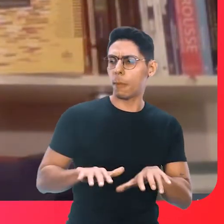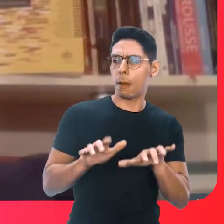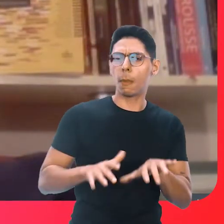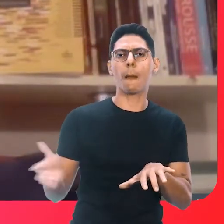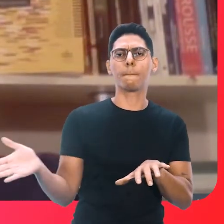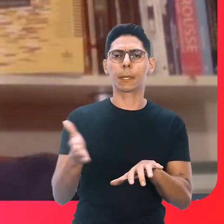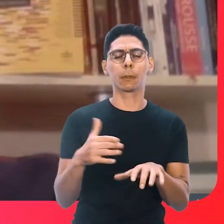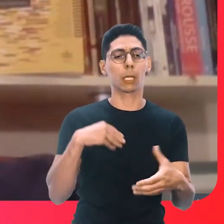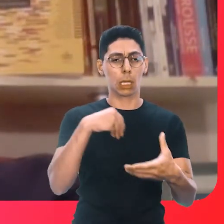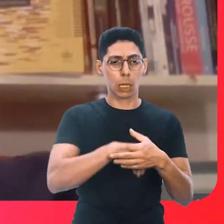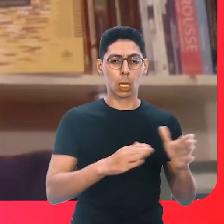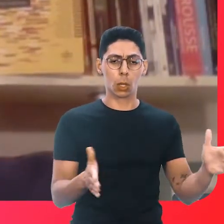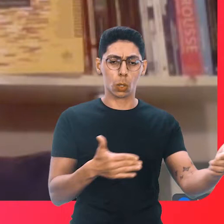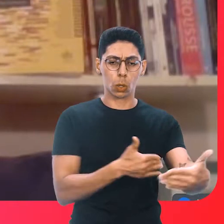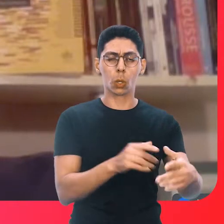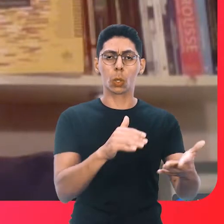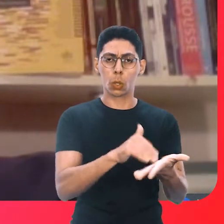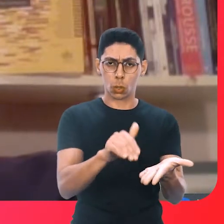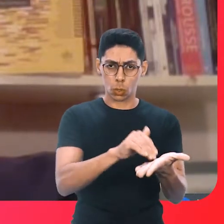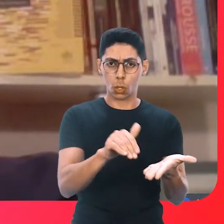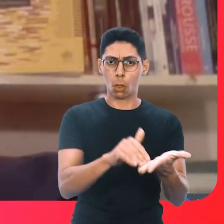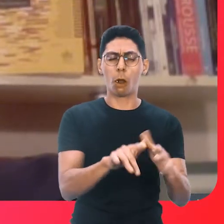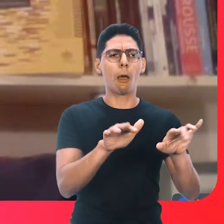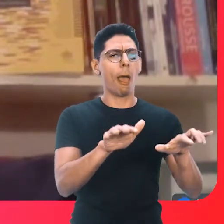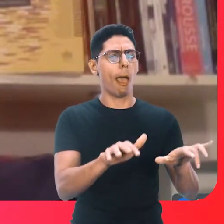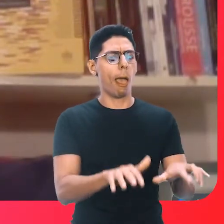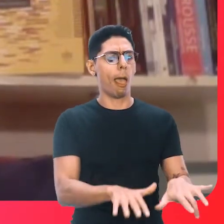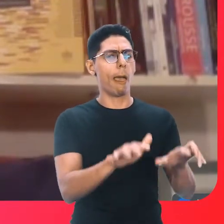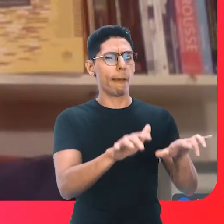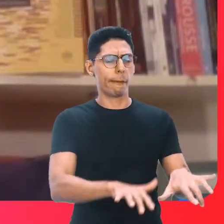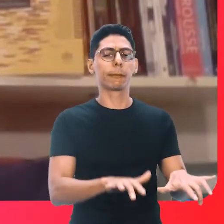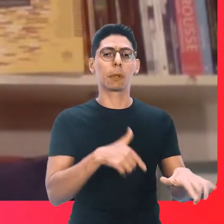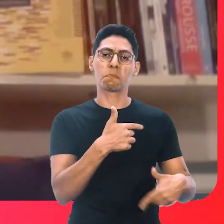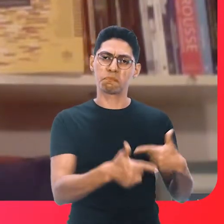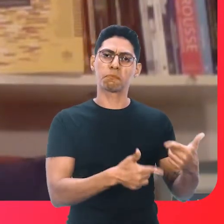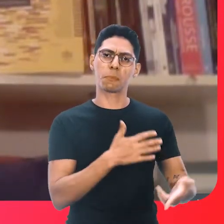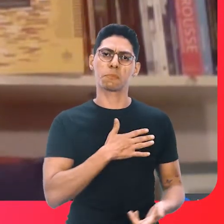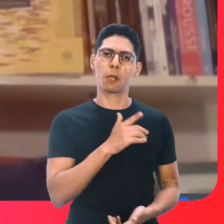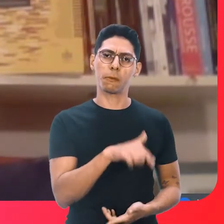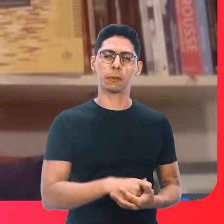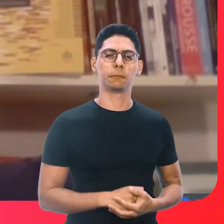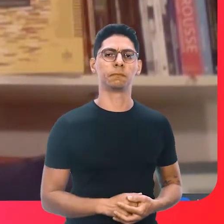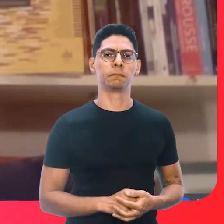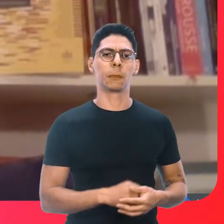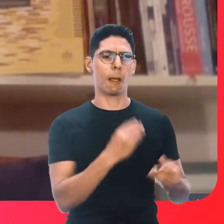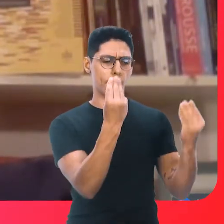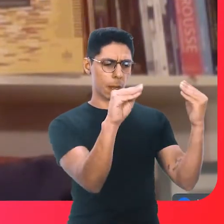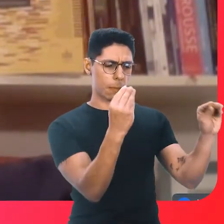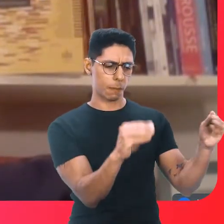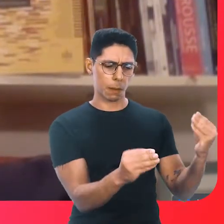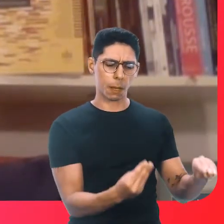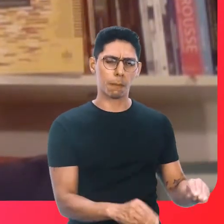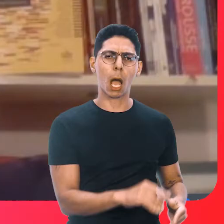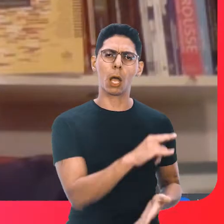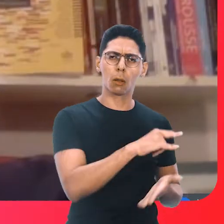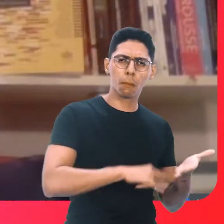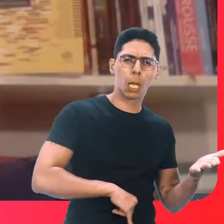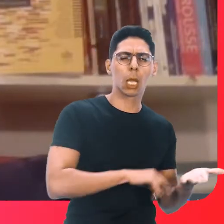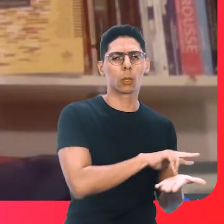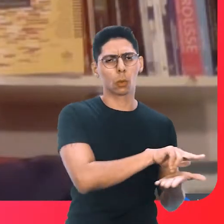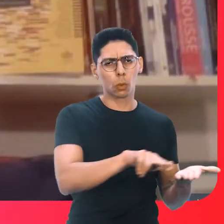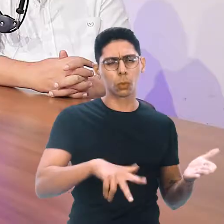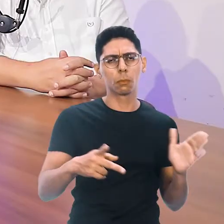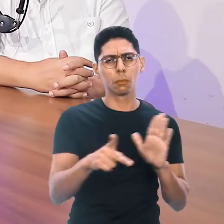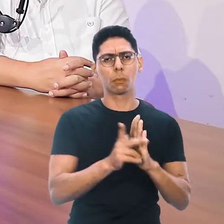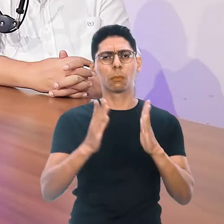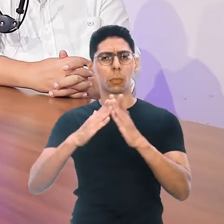no escritóriozinho na igreja e fazia esse tipo de coisa, preenchendo lá os documentos, as documentações ali da